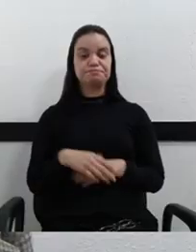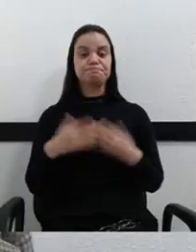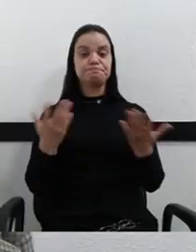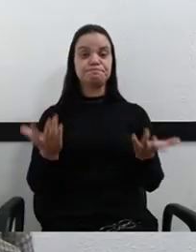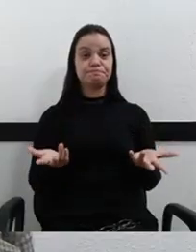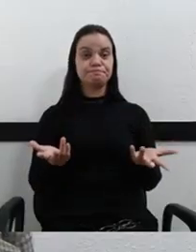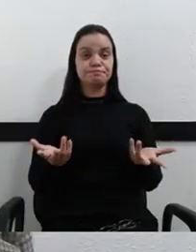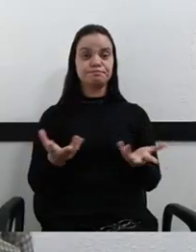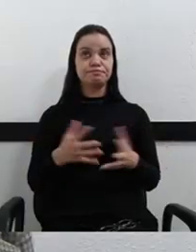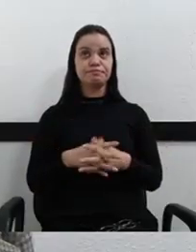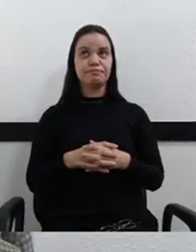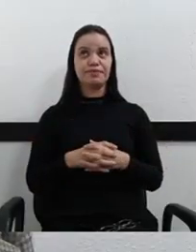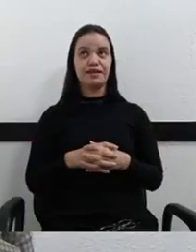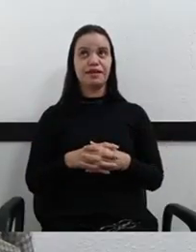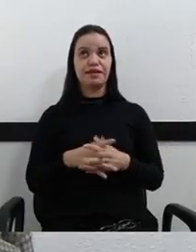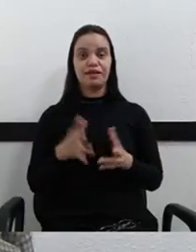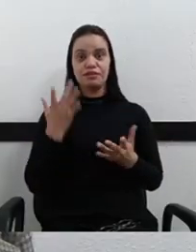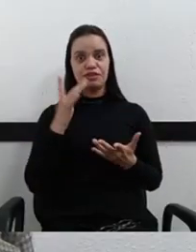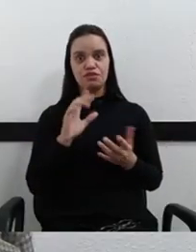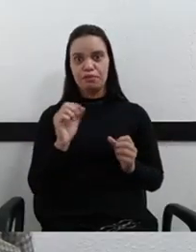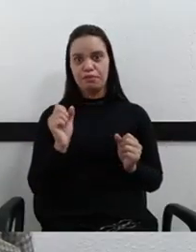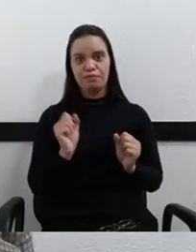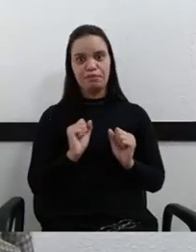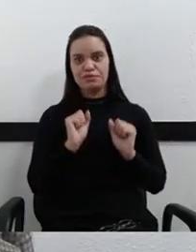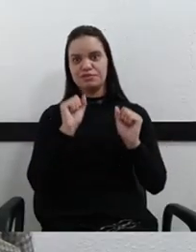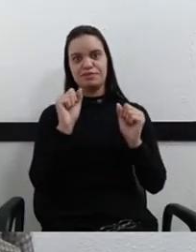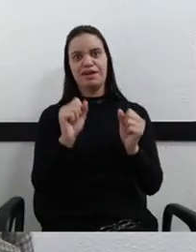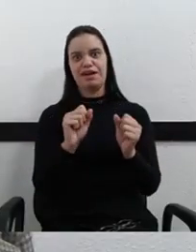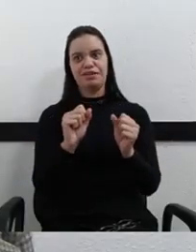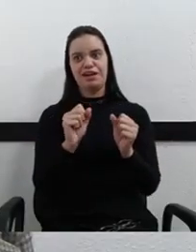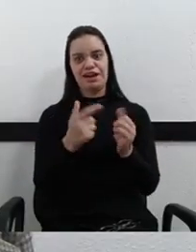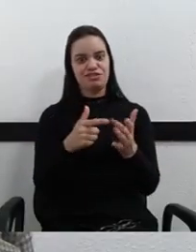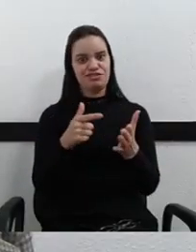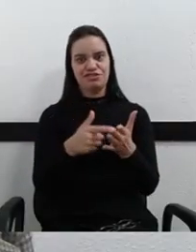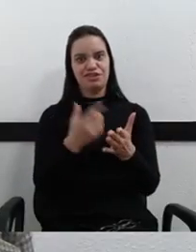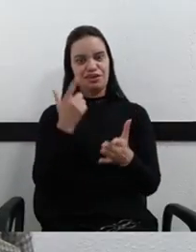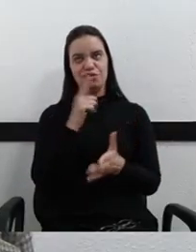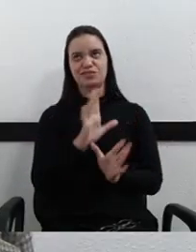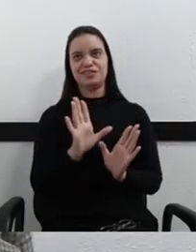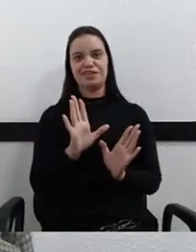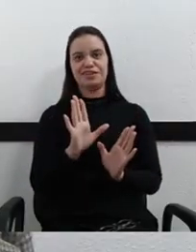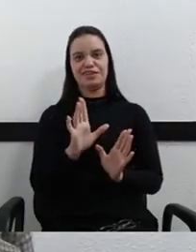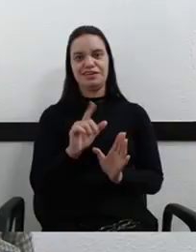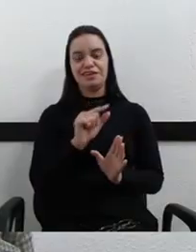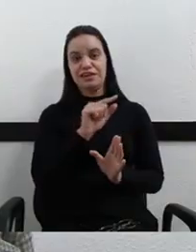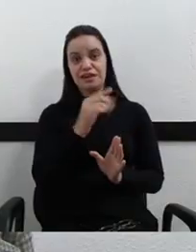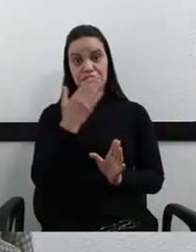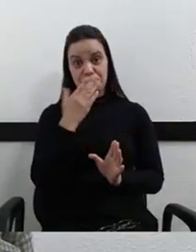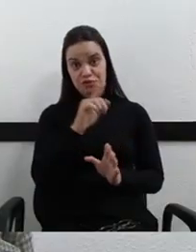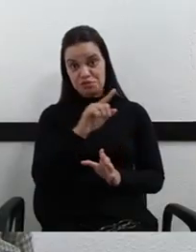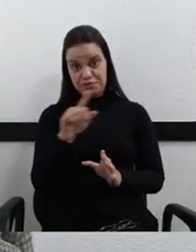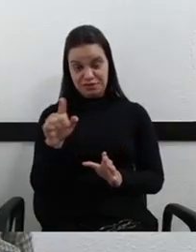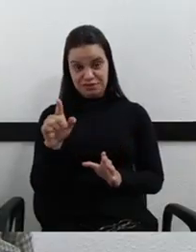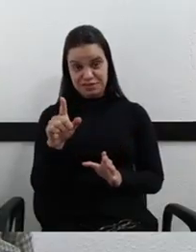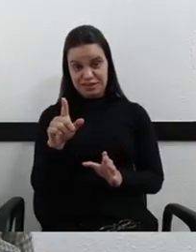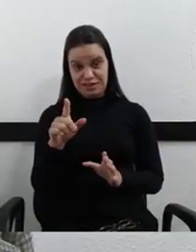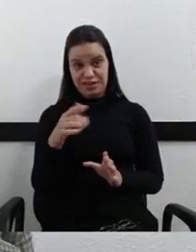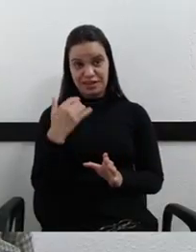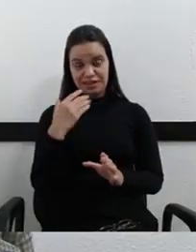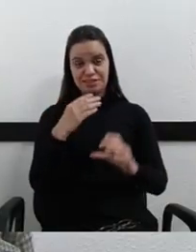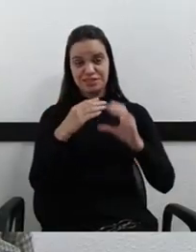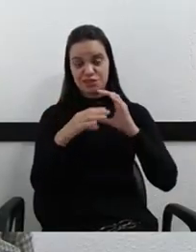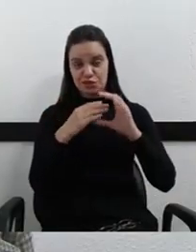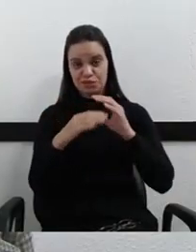Enfim, sinceramente, eu não vejo nem possibilidade disso ser operacionalizado. Eu vou pedir para todos os defensores e defensoras entrarem em contato durante o recesso